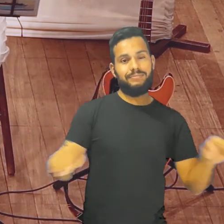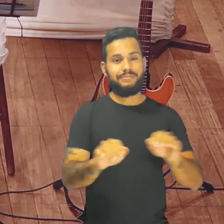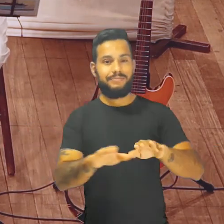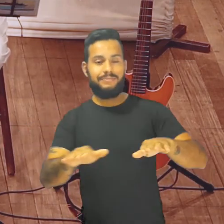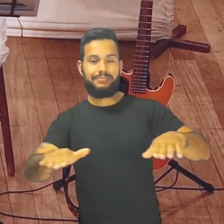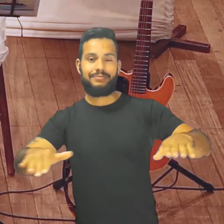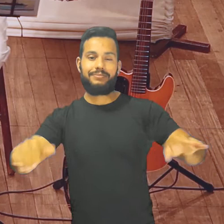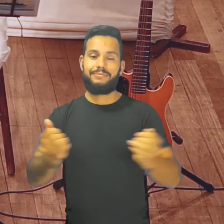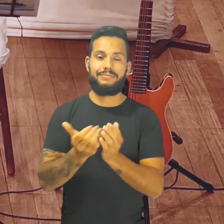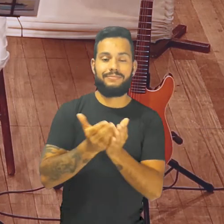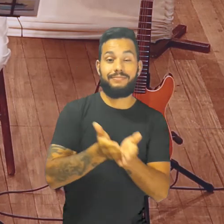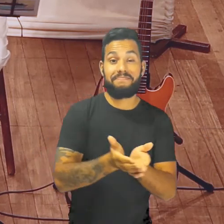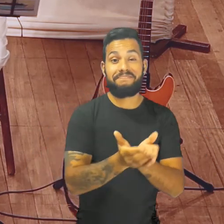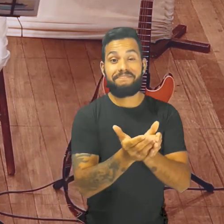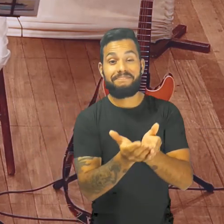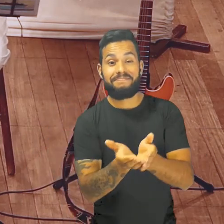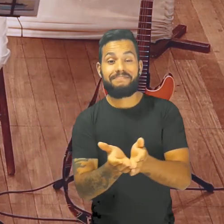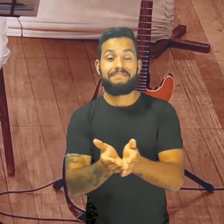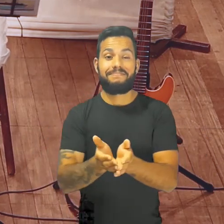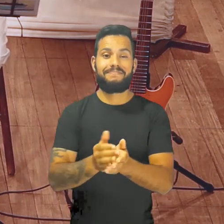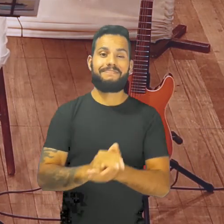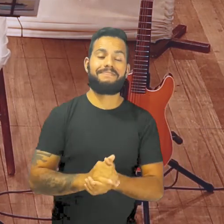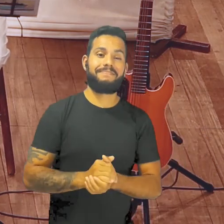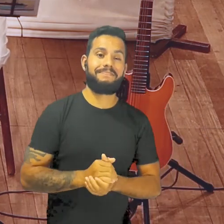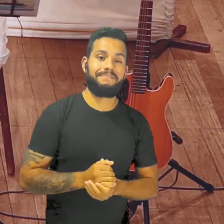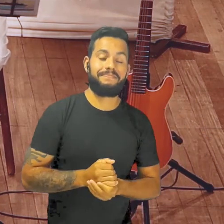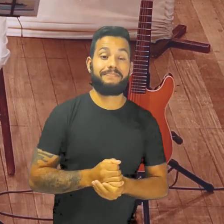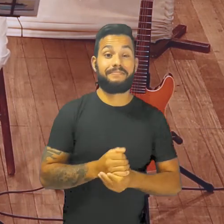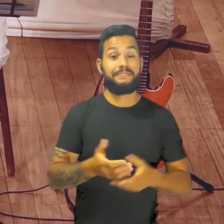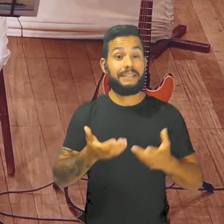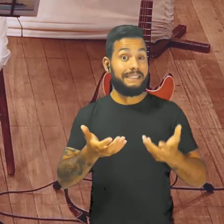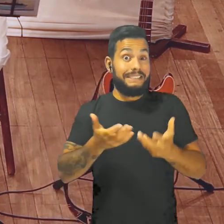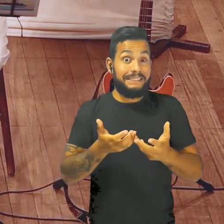esta bela fonte. Queremos levar gotas tão